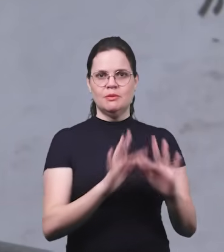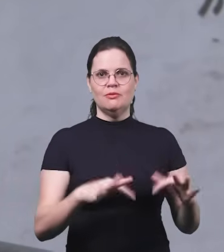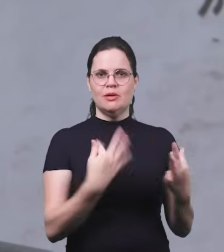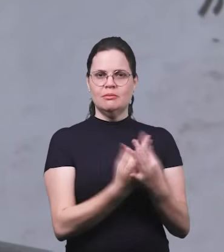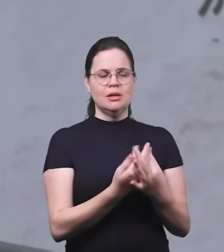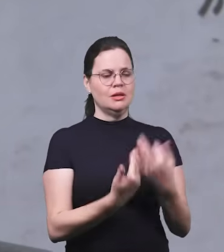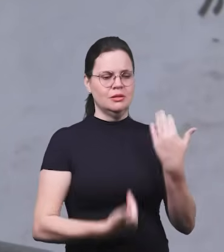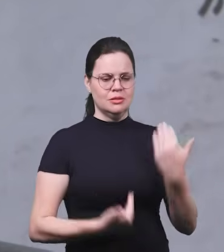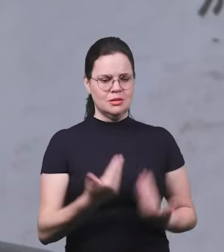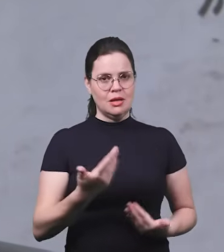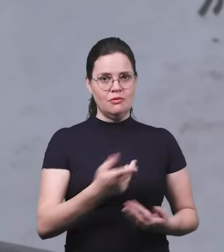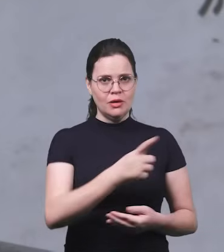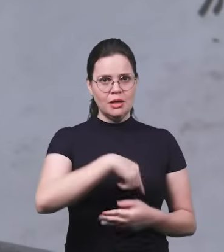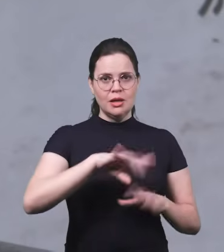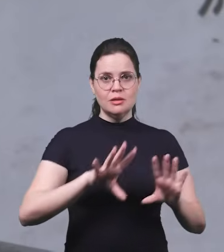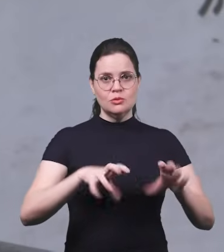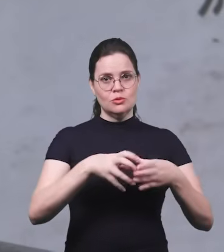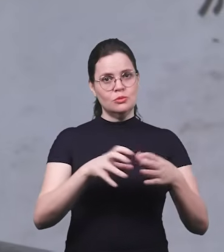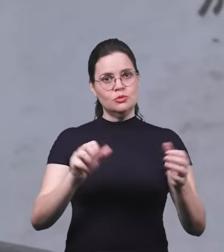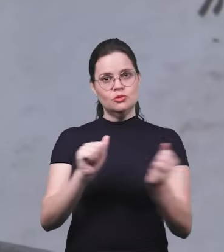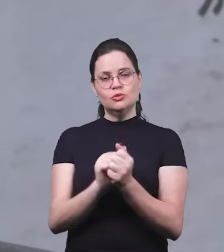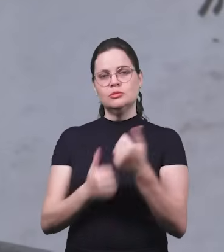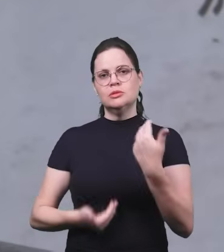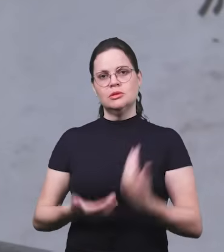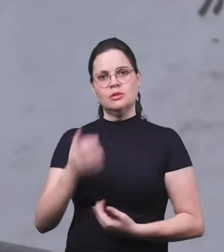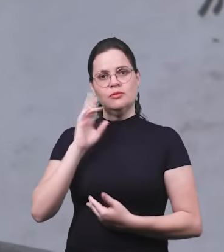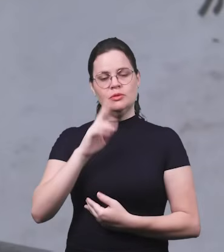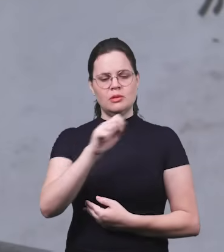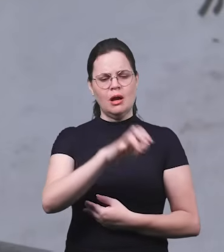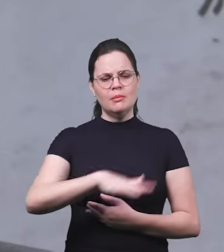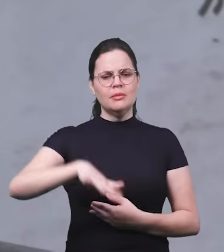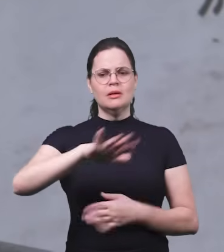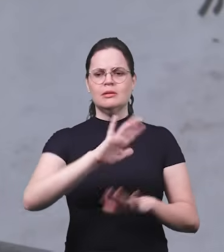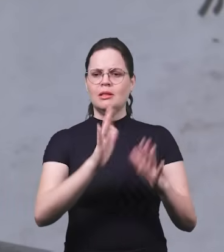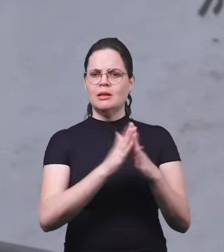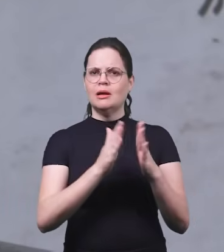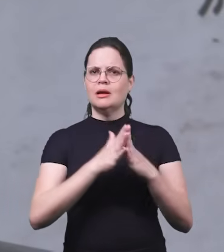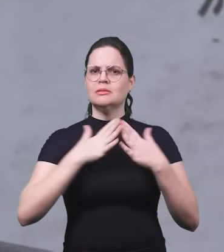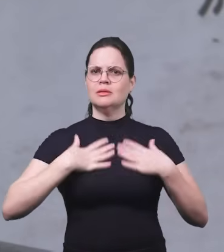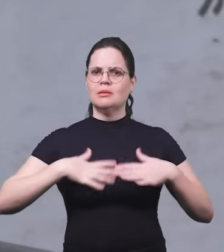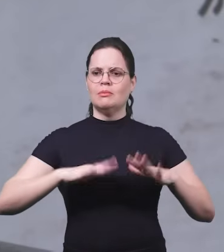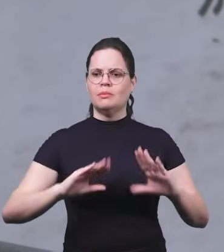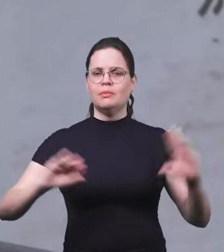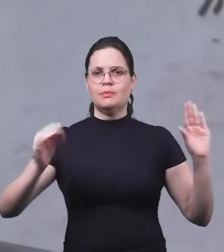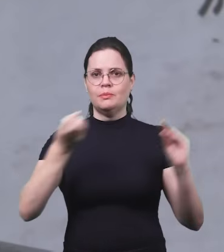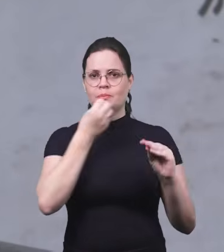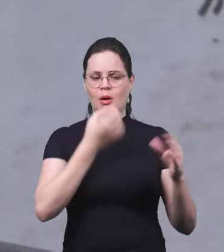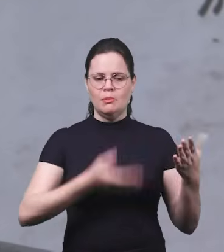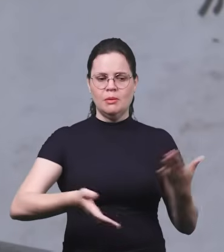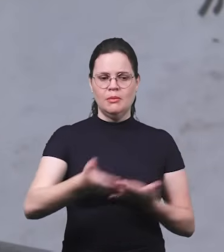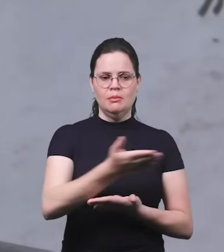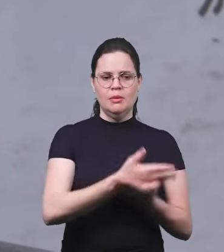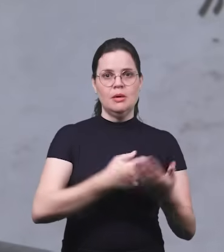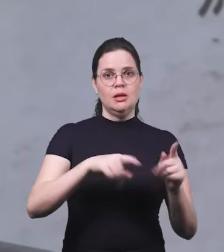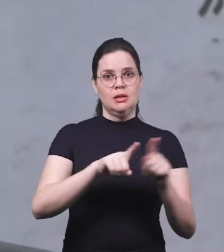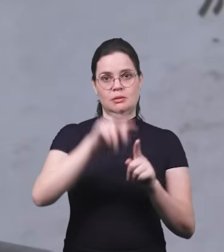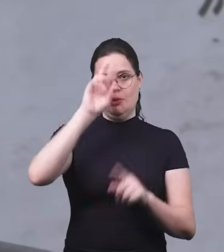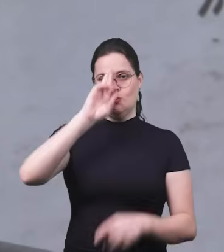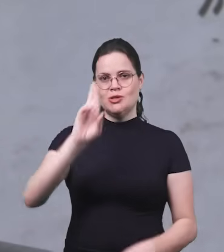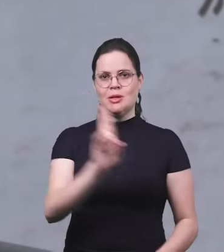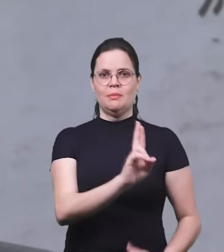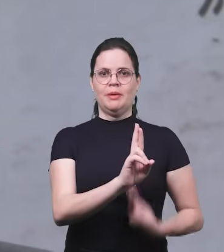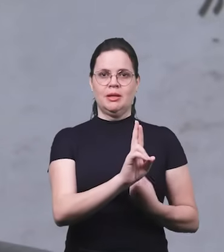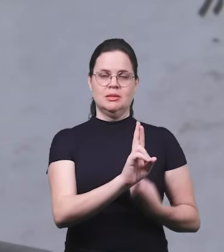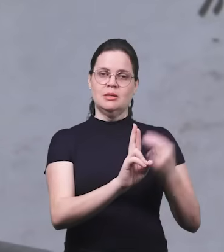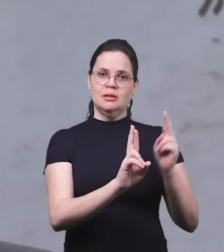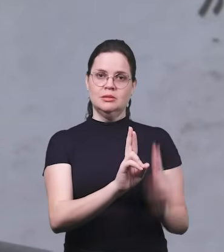ao Senhor, de ter um lar, né, agradável, tanto entre eles e o Senhor. Muito Então,